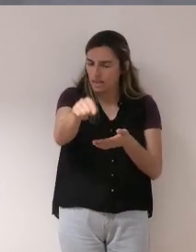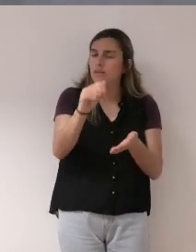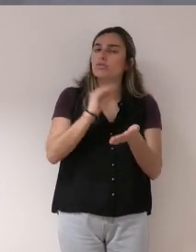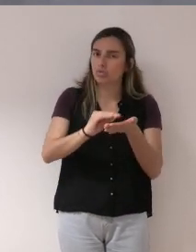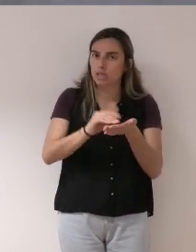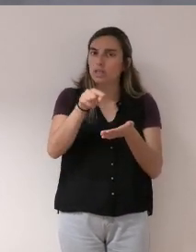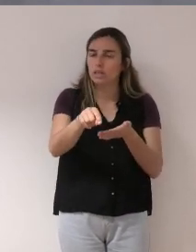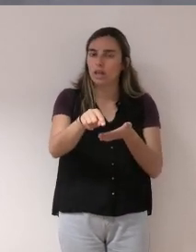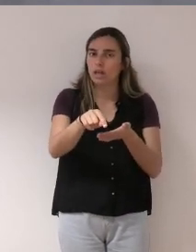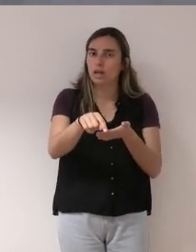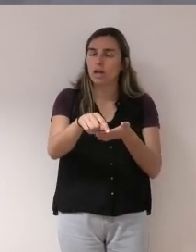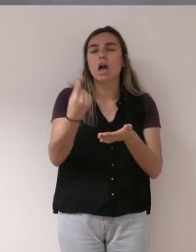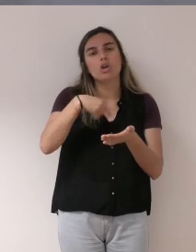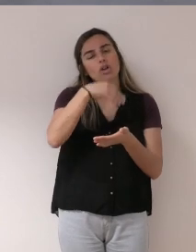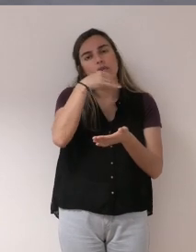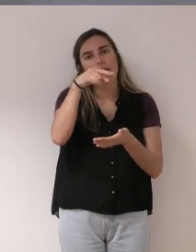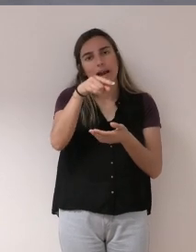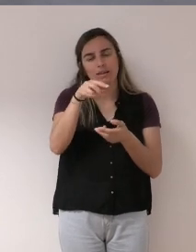escrita, que estamos a falar aqui,